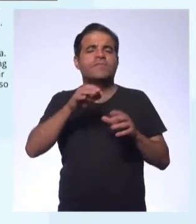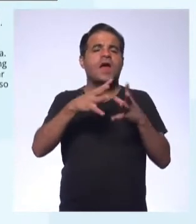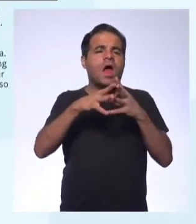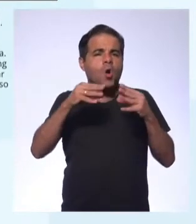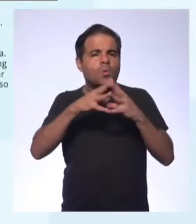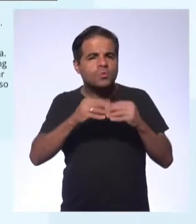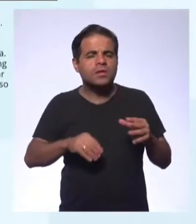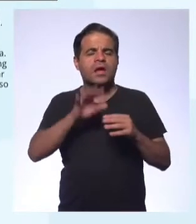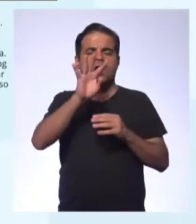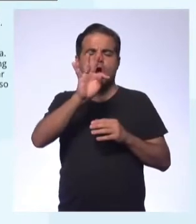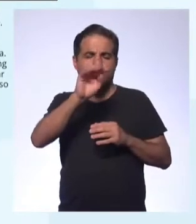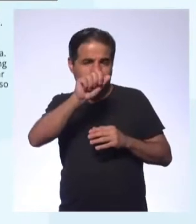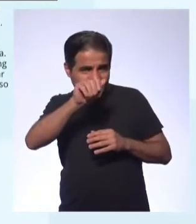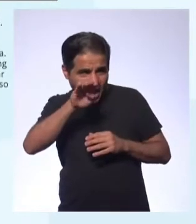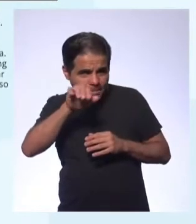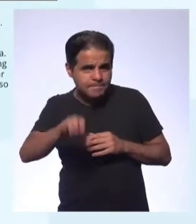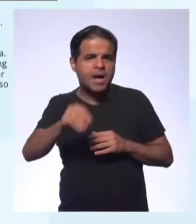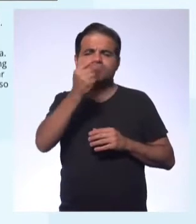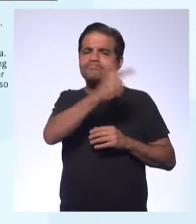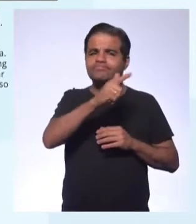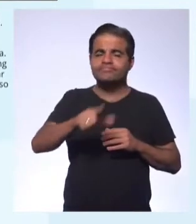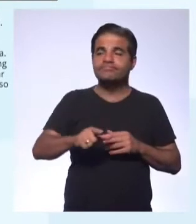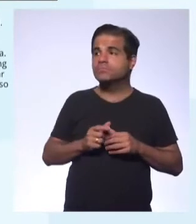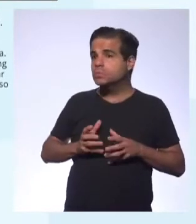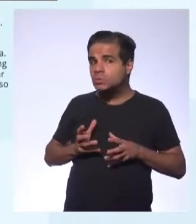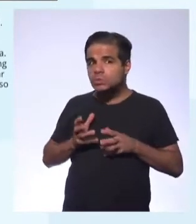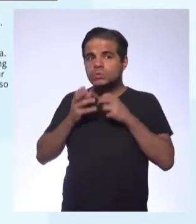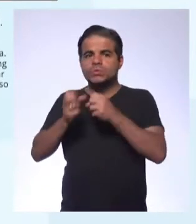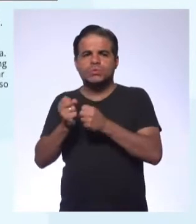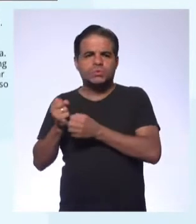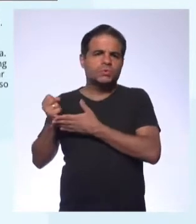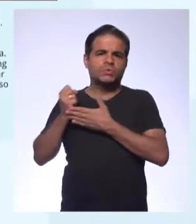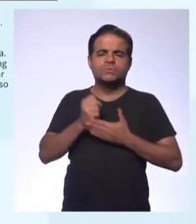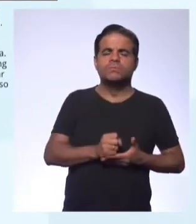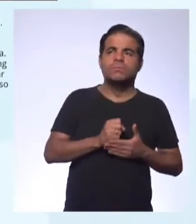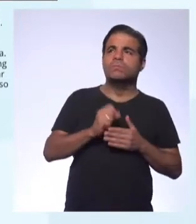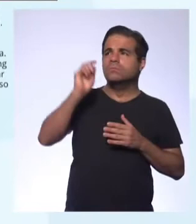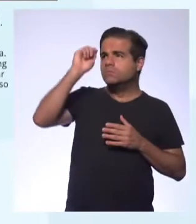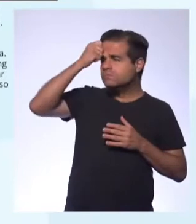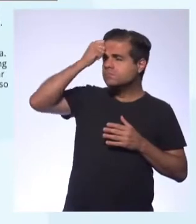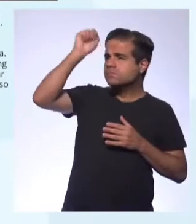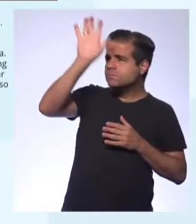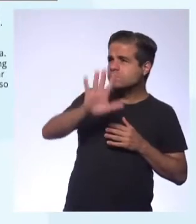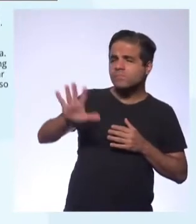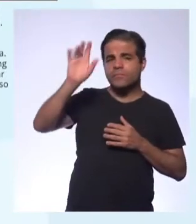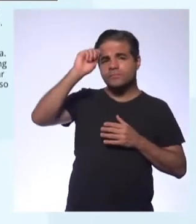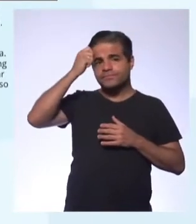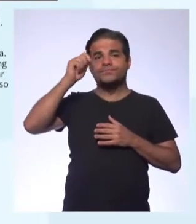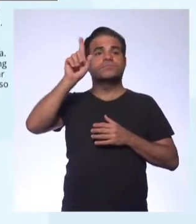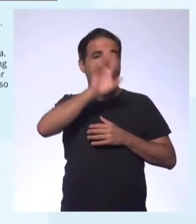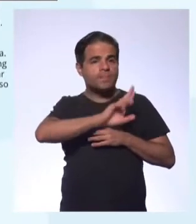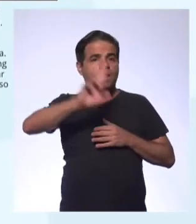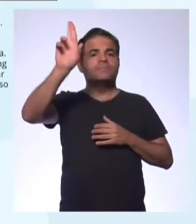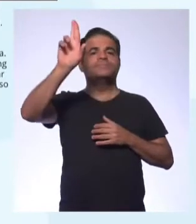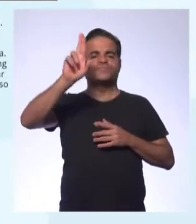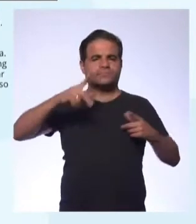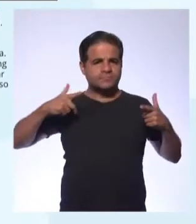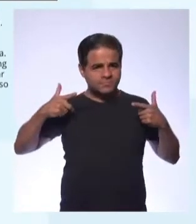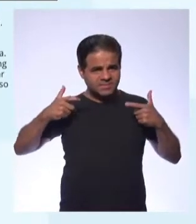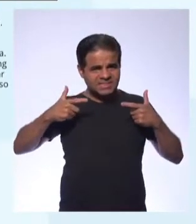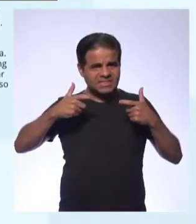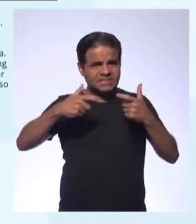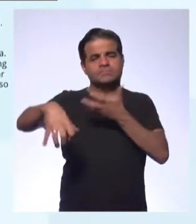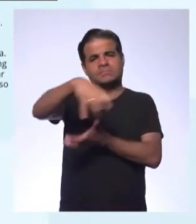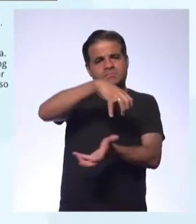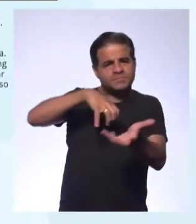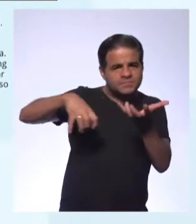outras. A captura de pessoas para a escravização no continente africano foi a grande responsável por guerras, conflitos